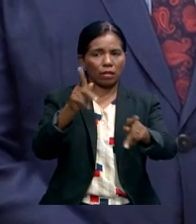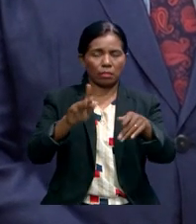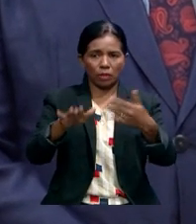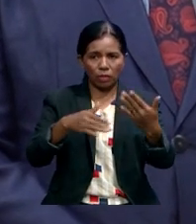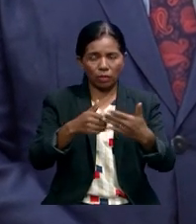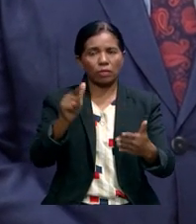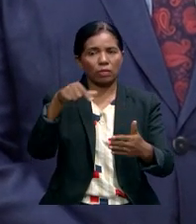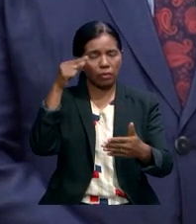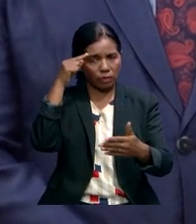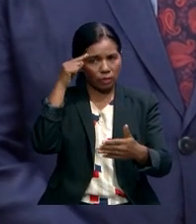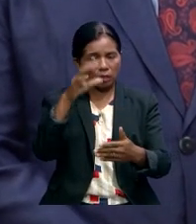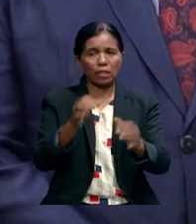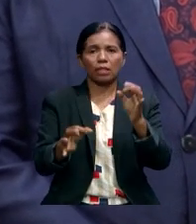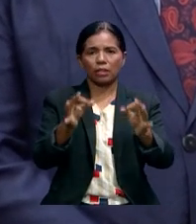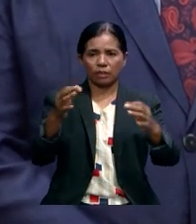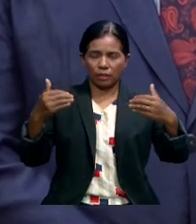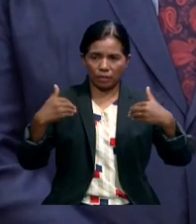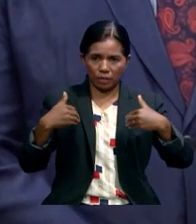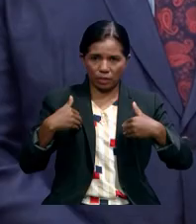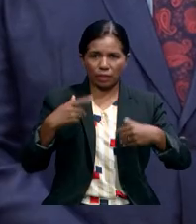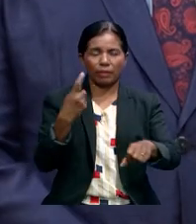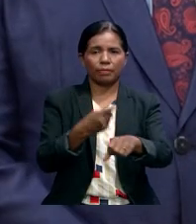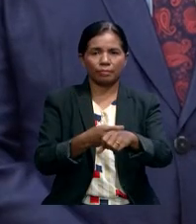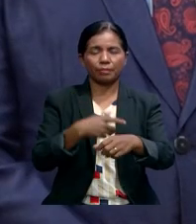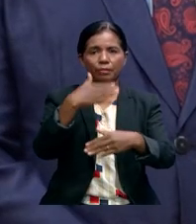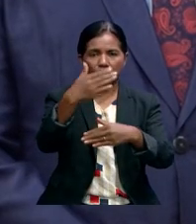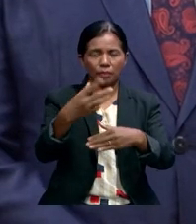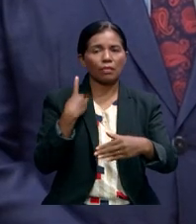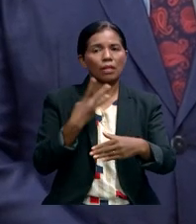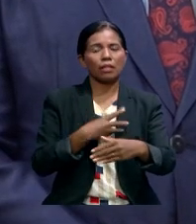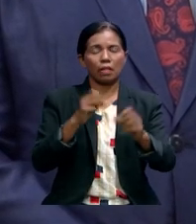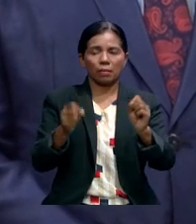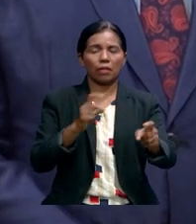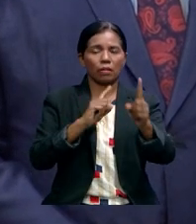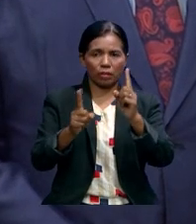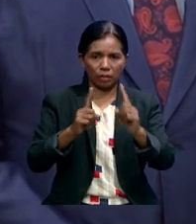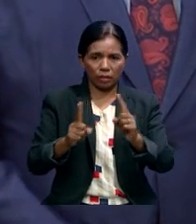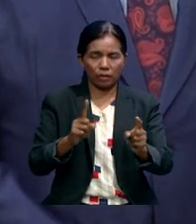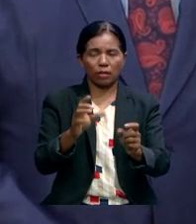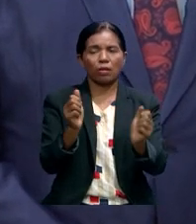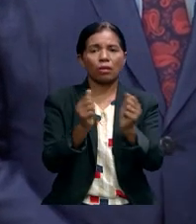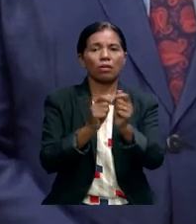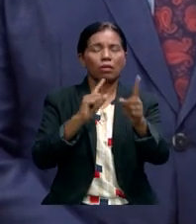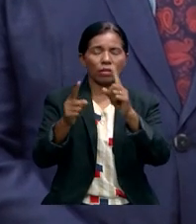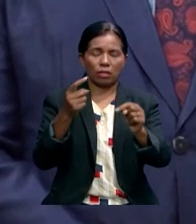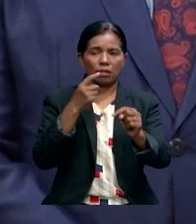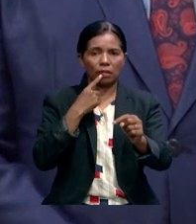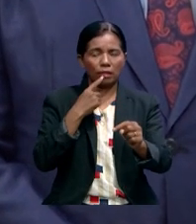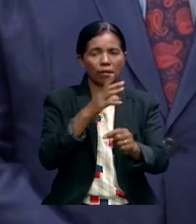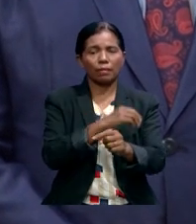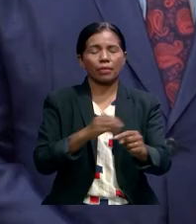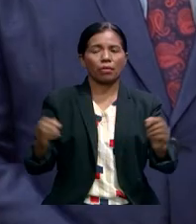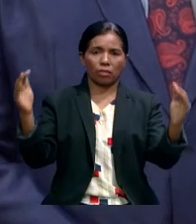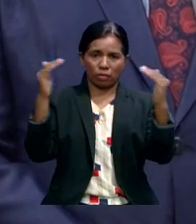governo. Quando ia situação ruma, a tu intervém o Ibo, intervém o